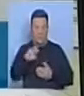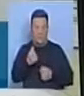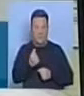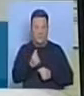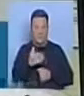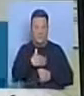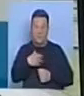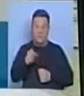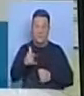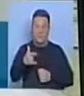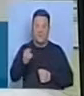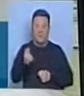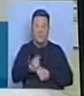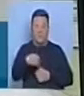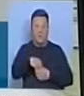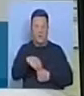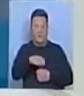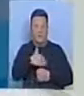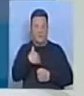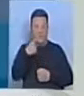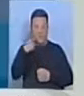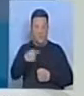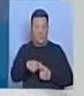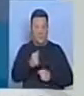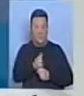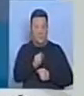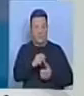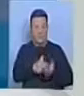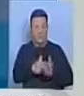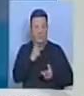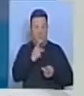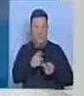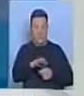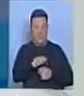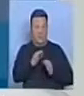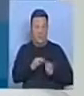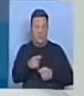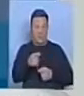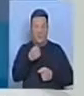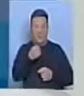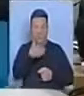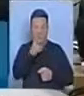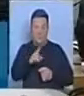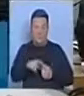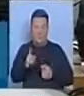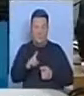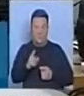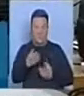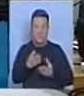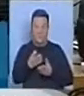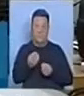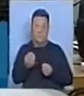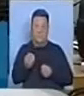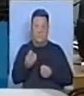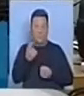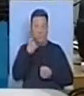saúde ambiental a trabalhar na área da saúde pública, nas carreiras dos técnicos de diagnóstico terapêutico, que infelizmente não são assim